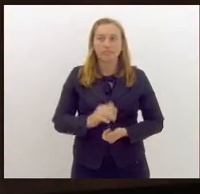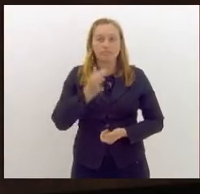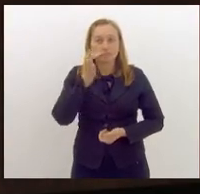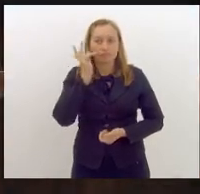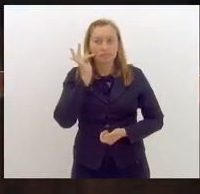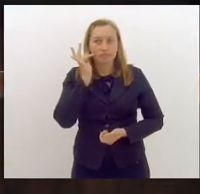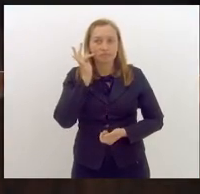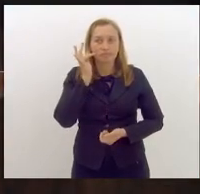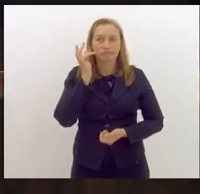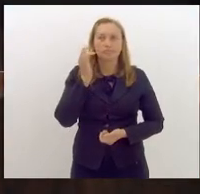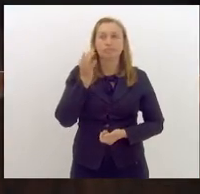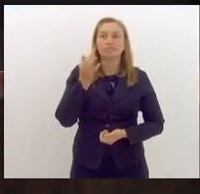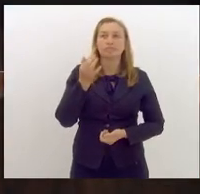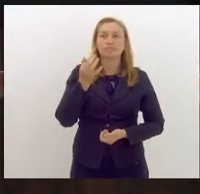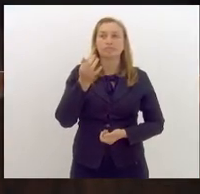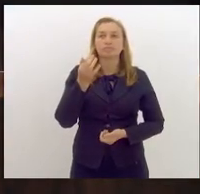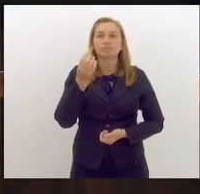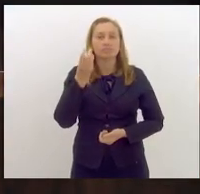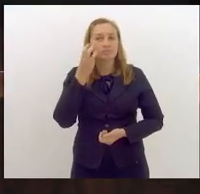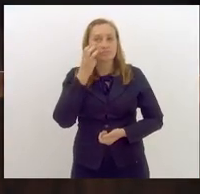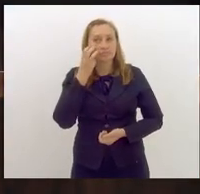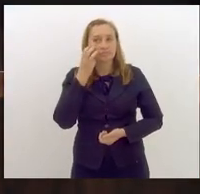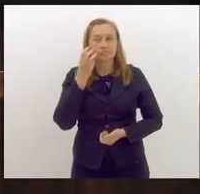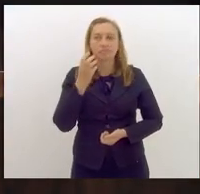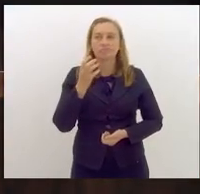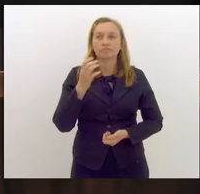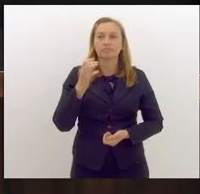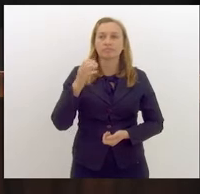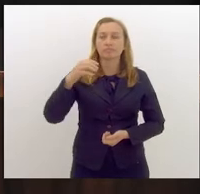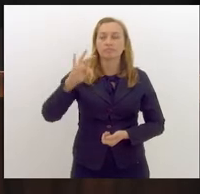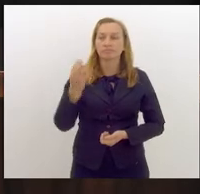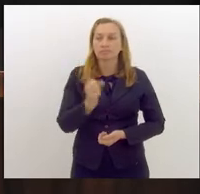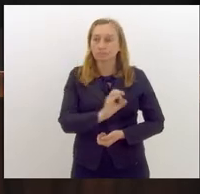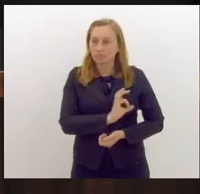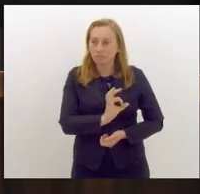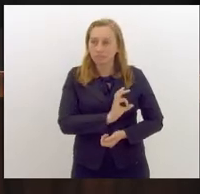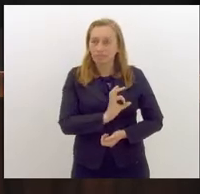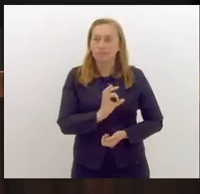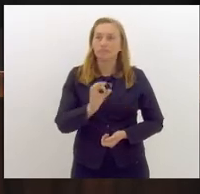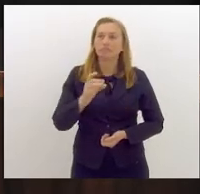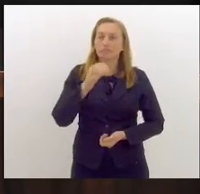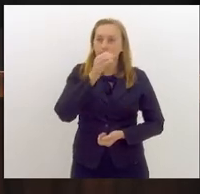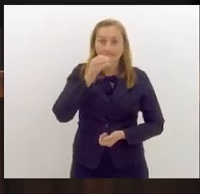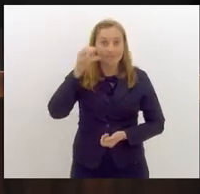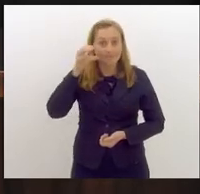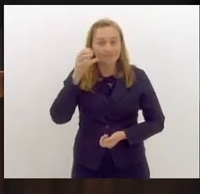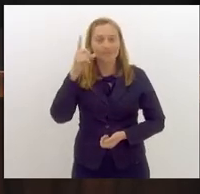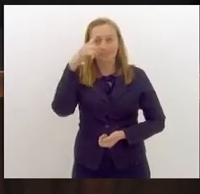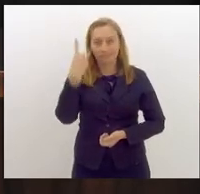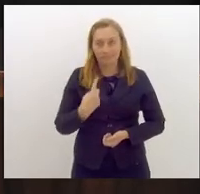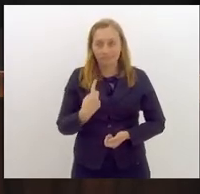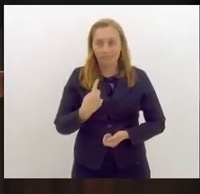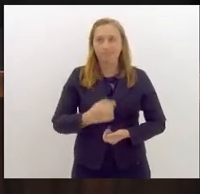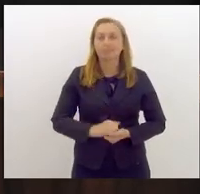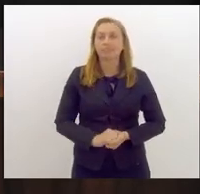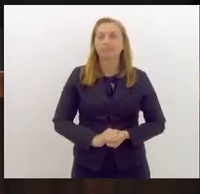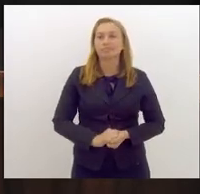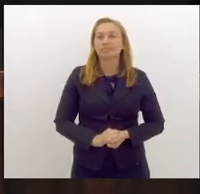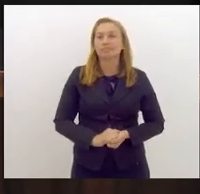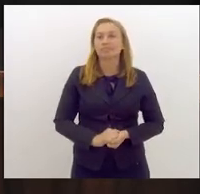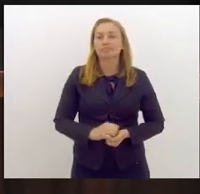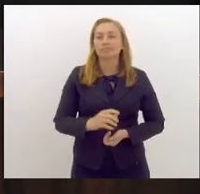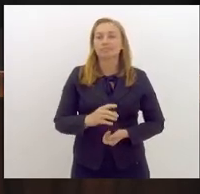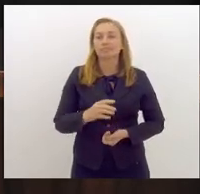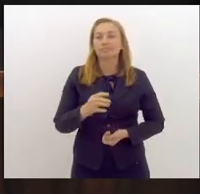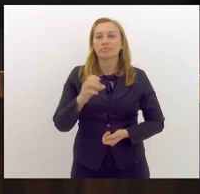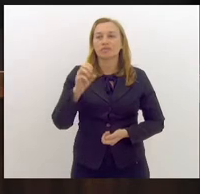Serafim valdeck Carlos Macedo deputada Marta Rocha deputada Célia deputada Dani Deputado